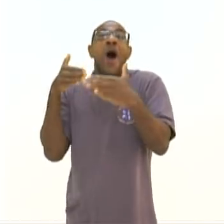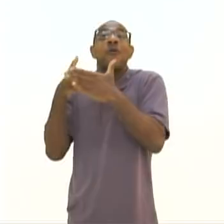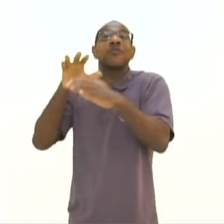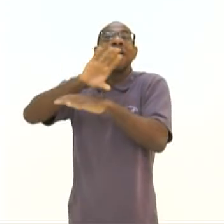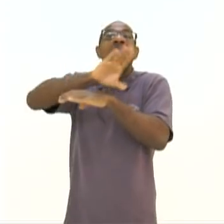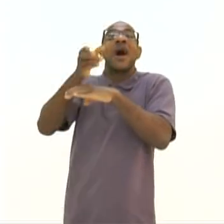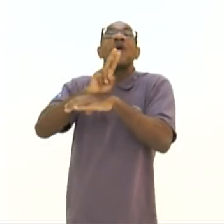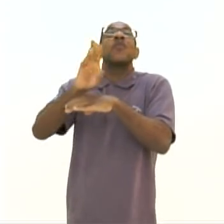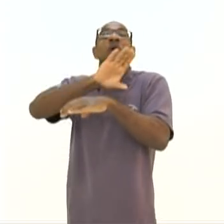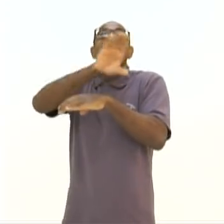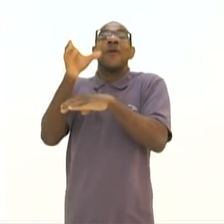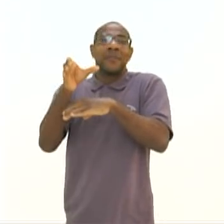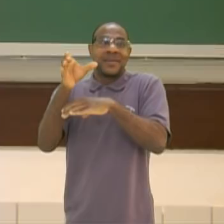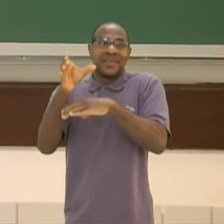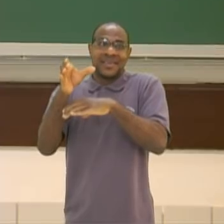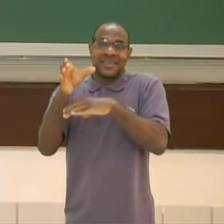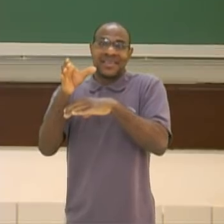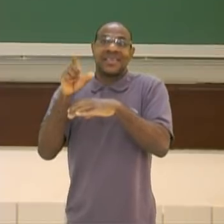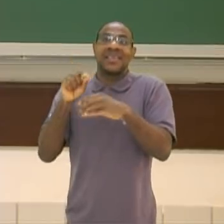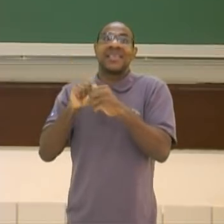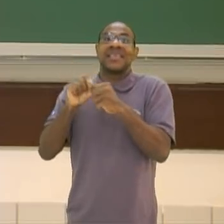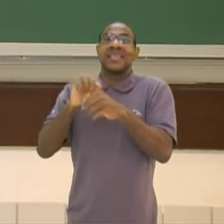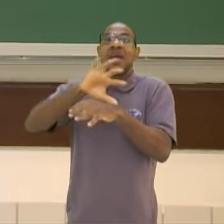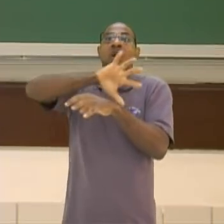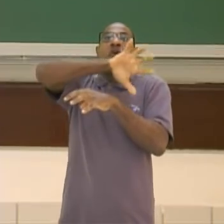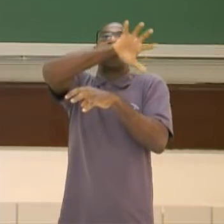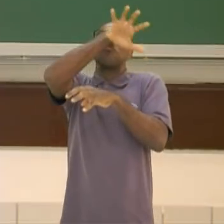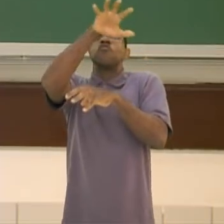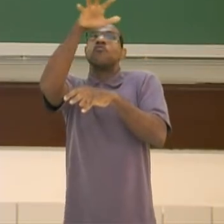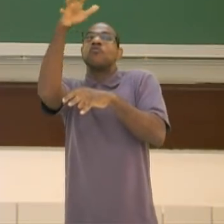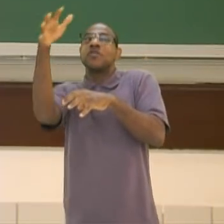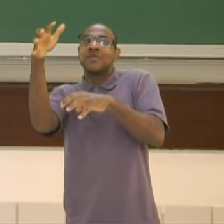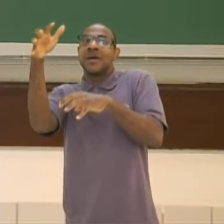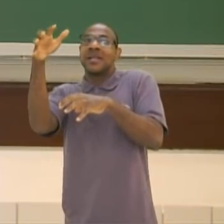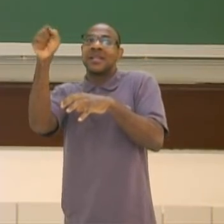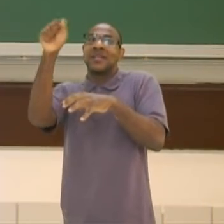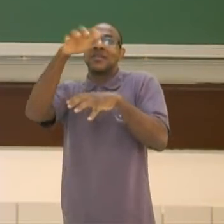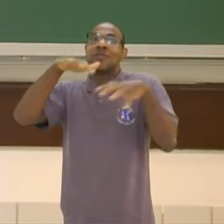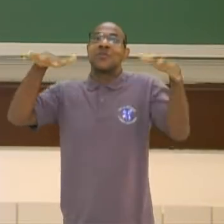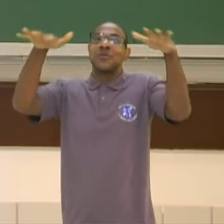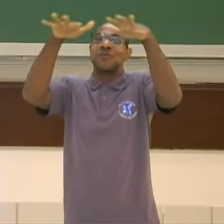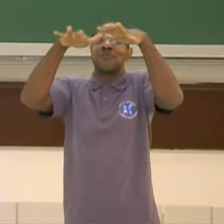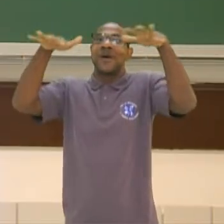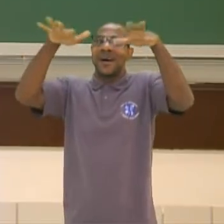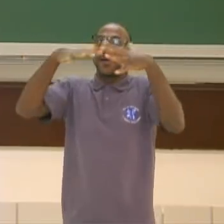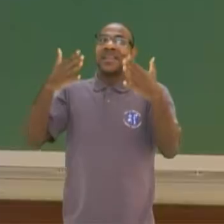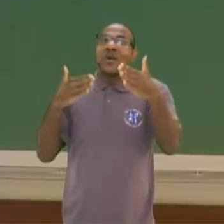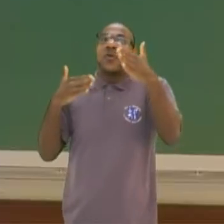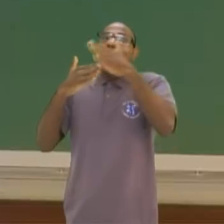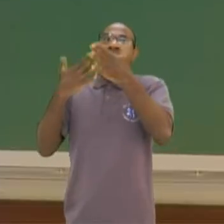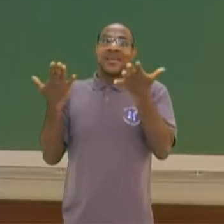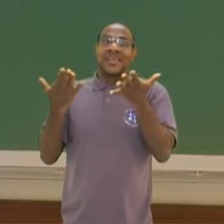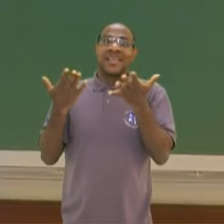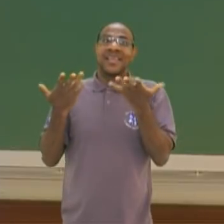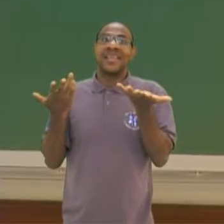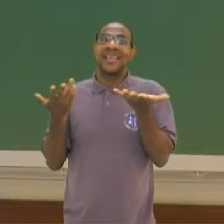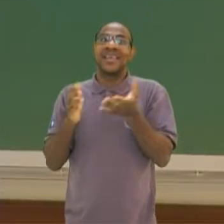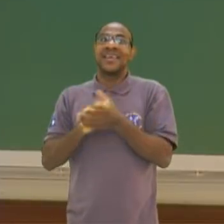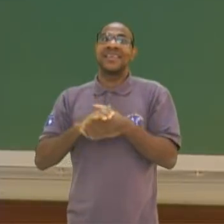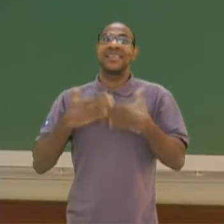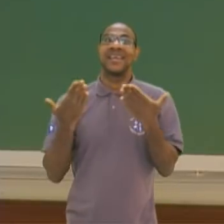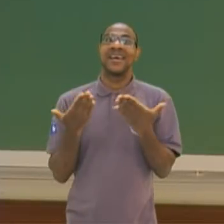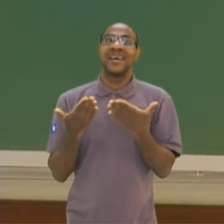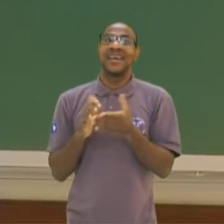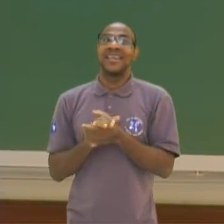camadas e inicia o espaço sideral? Lembra dos termos, dos prefixos?